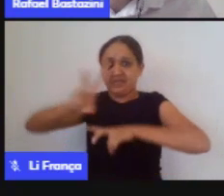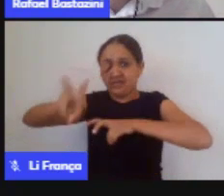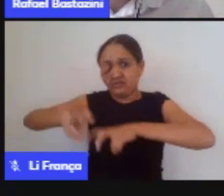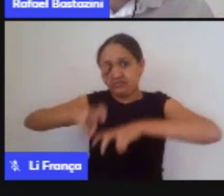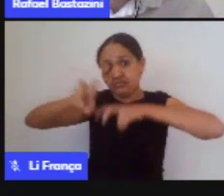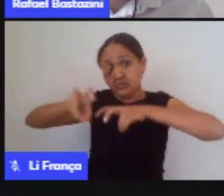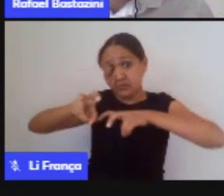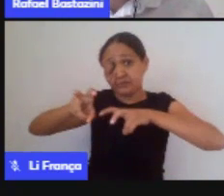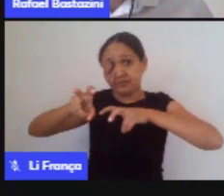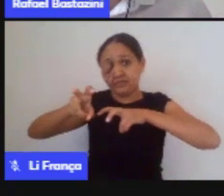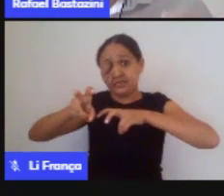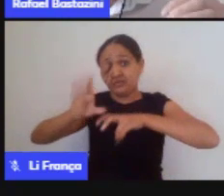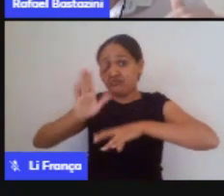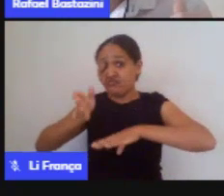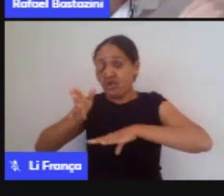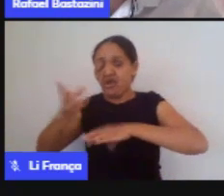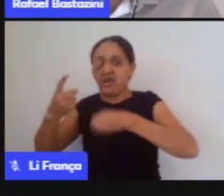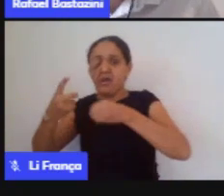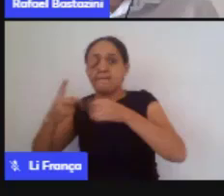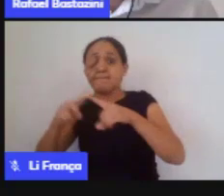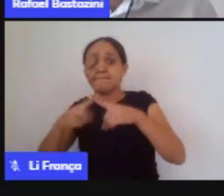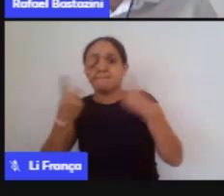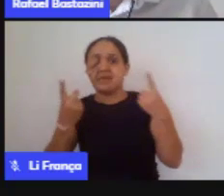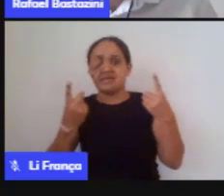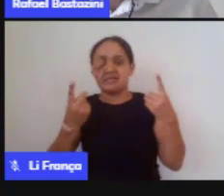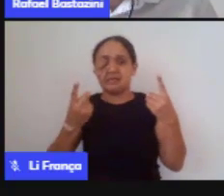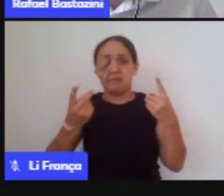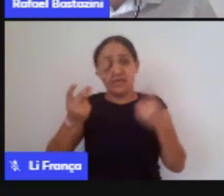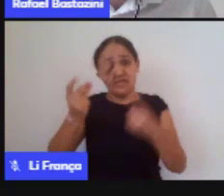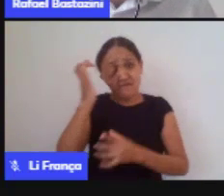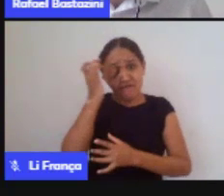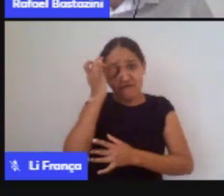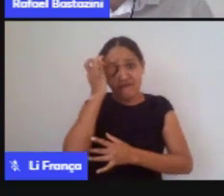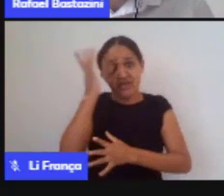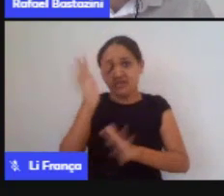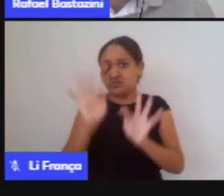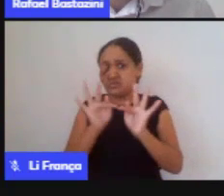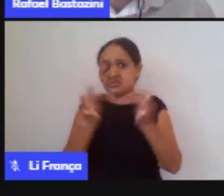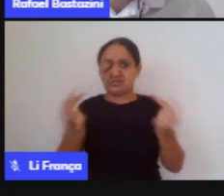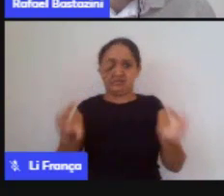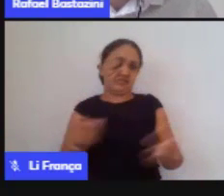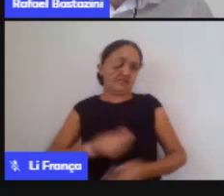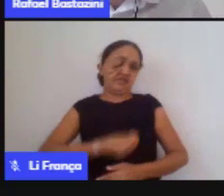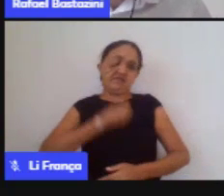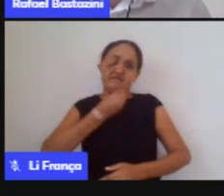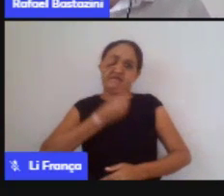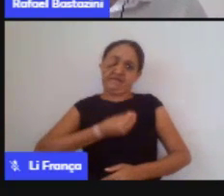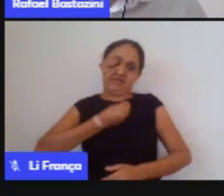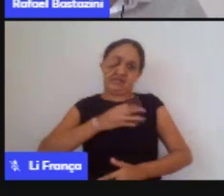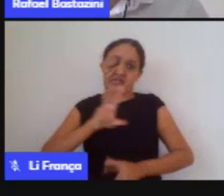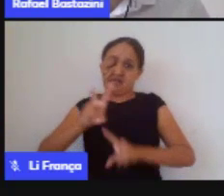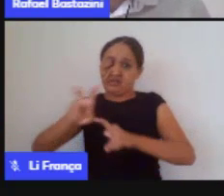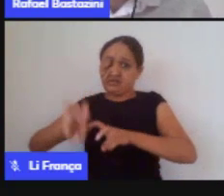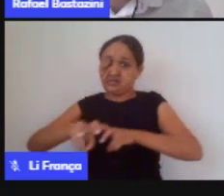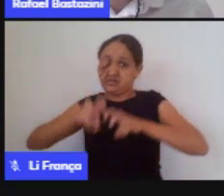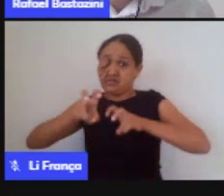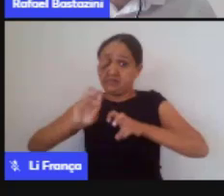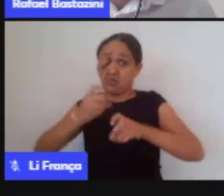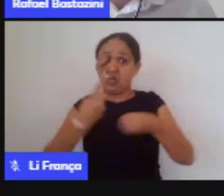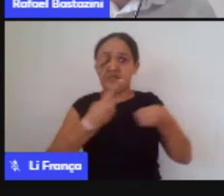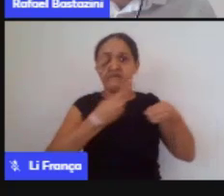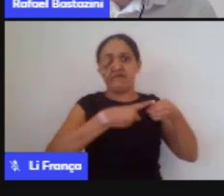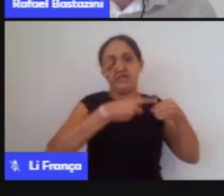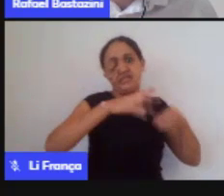do perímetro urbano, mas elas tinham muito mais relações com a vida rural do que com a vida urbana, porque esses conjuntos foram